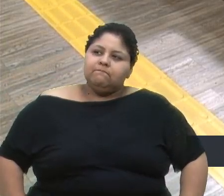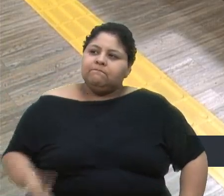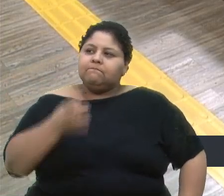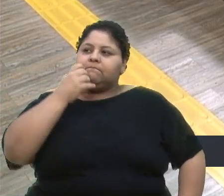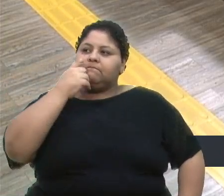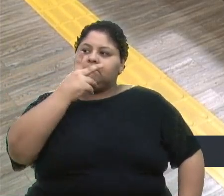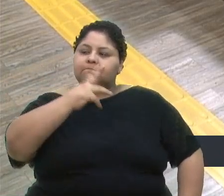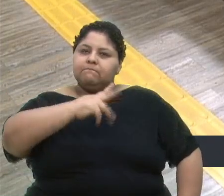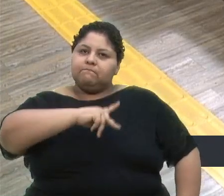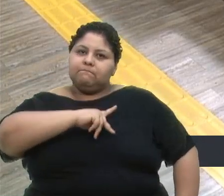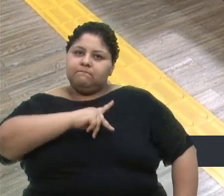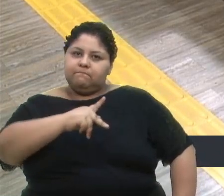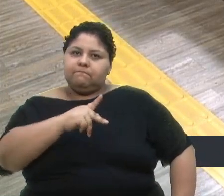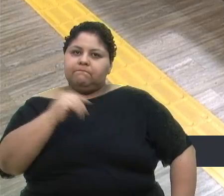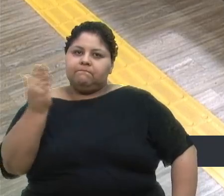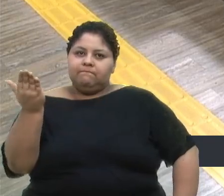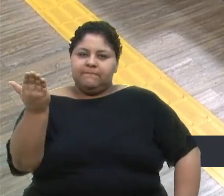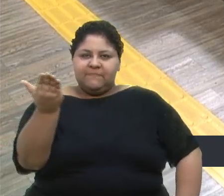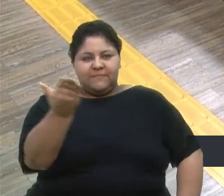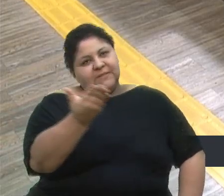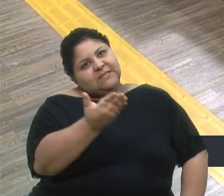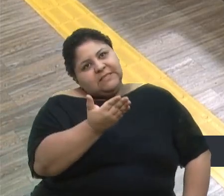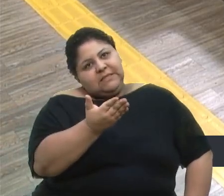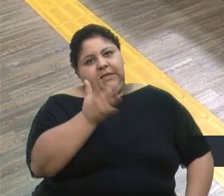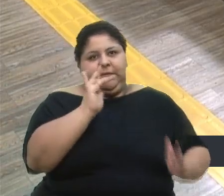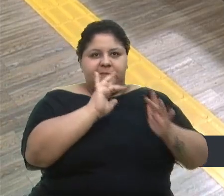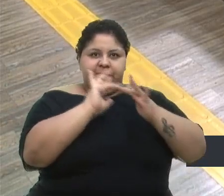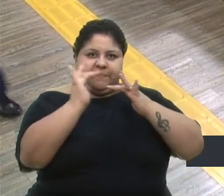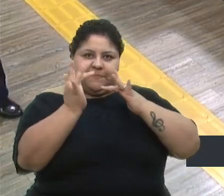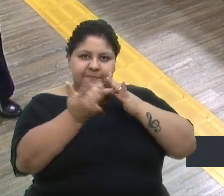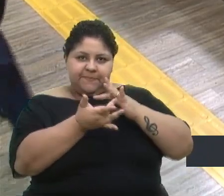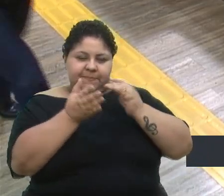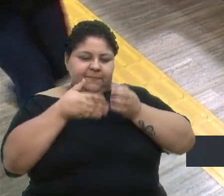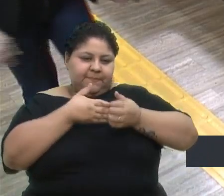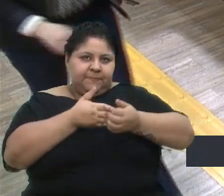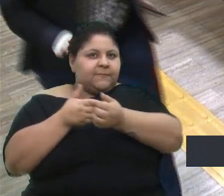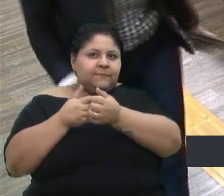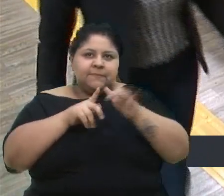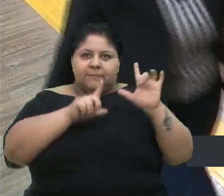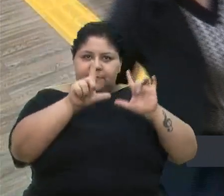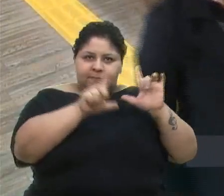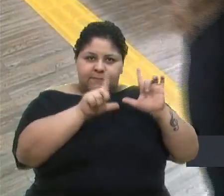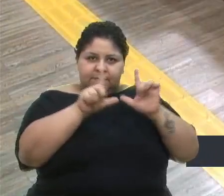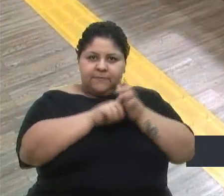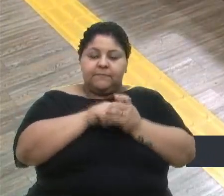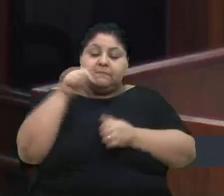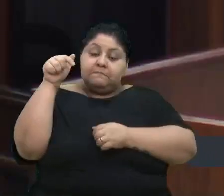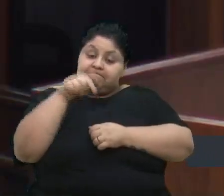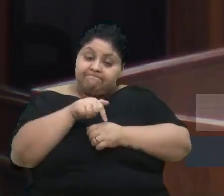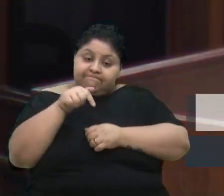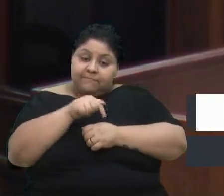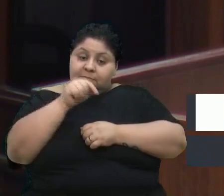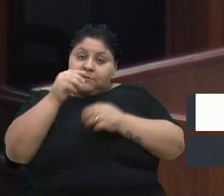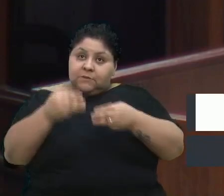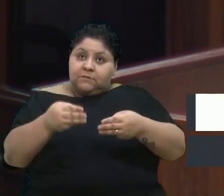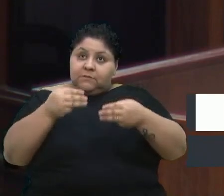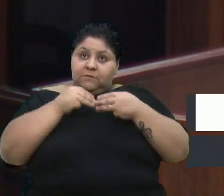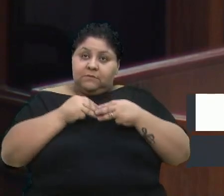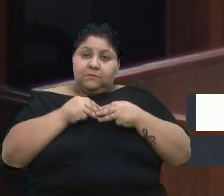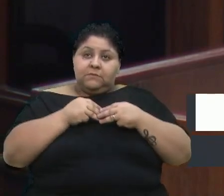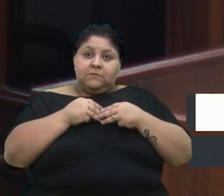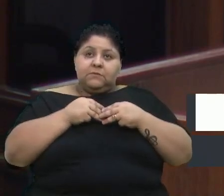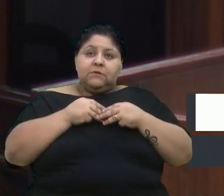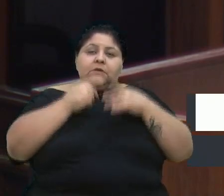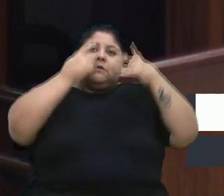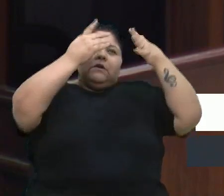Bom dia, presidente, a você que nos prestigia aí pelas redes sociais, TV Câmara. Pois essa moção, ela nos traz um